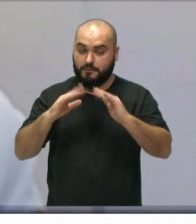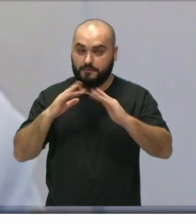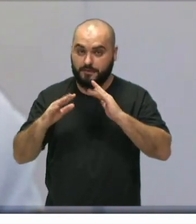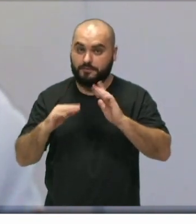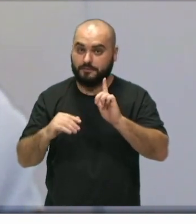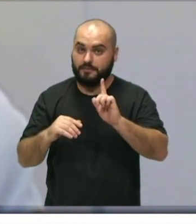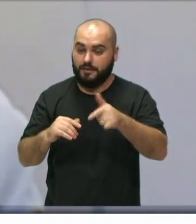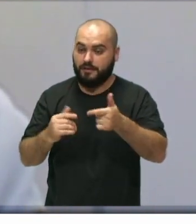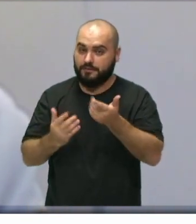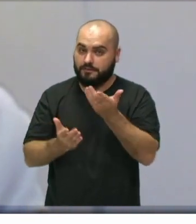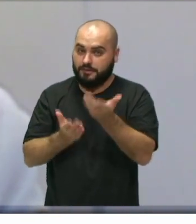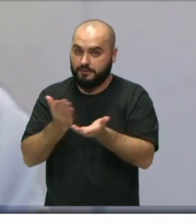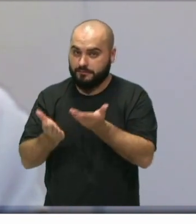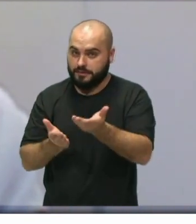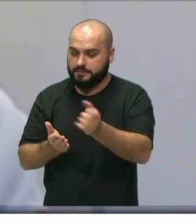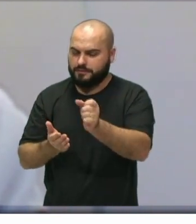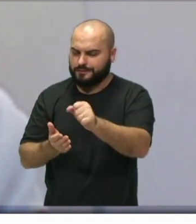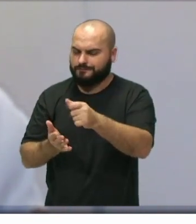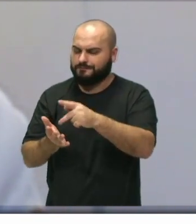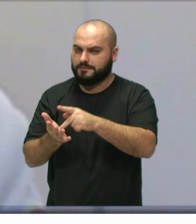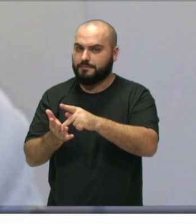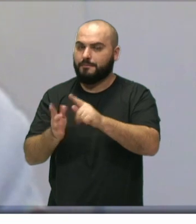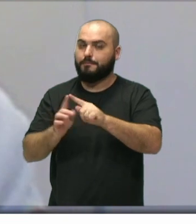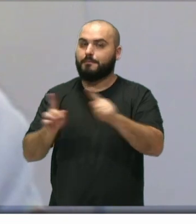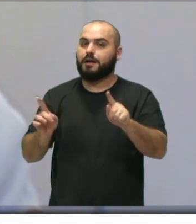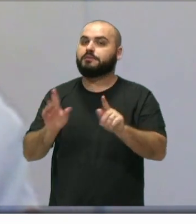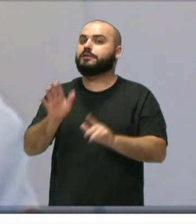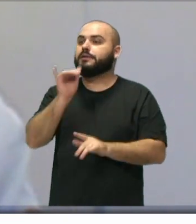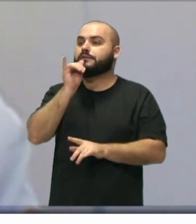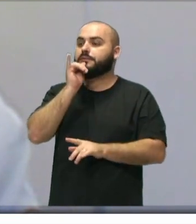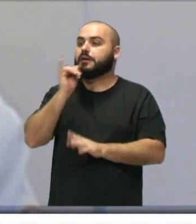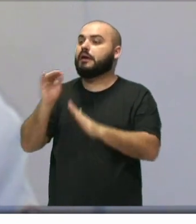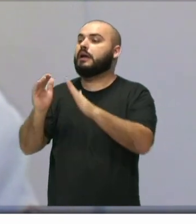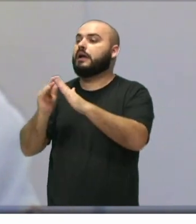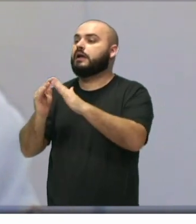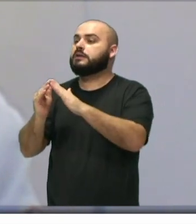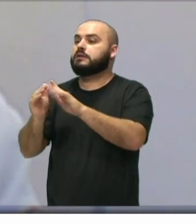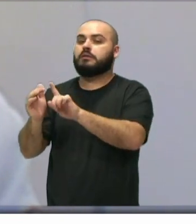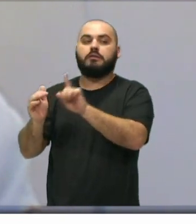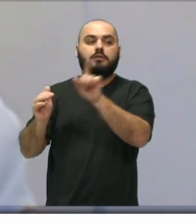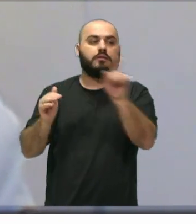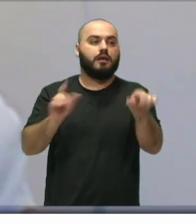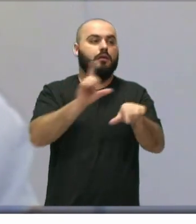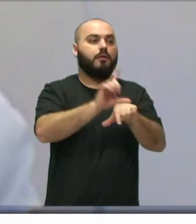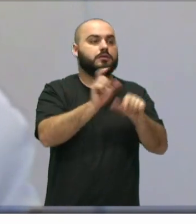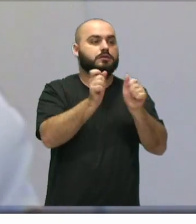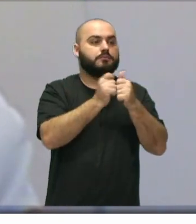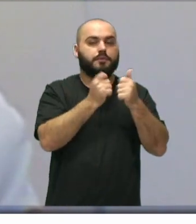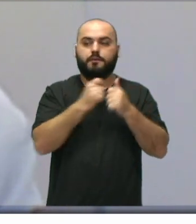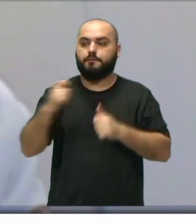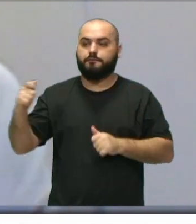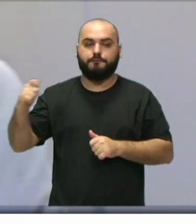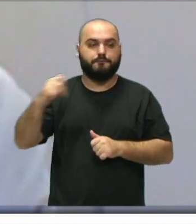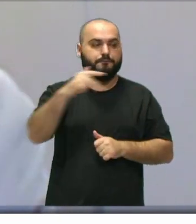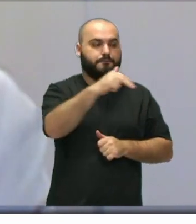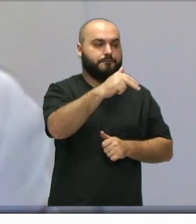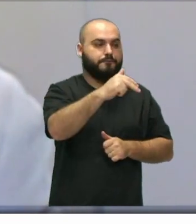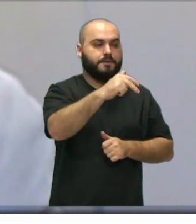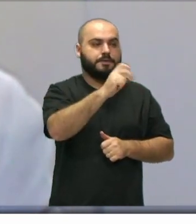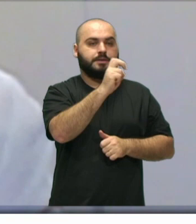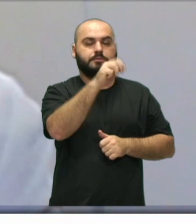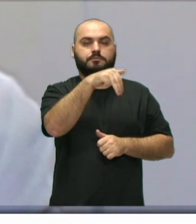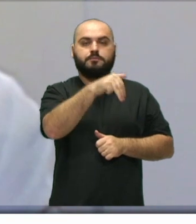gente tem certeza. Só que talvez seja ir da casa na padaria, que dá 5 minutos e voltar. Por quê? Porque quem